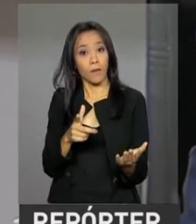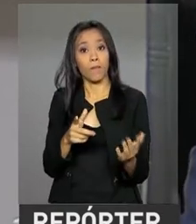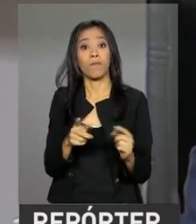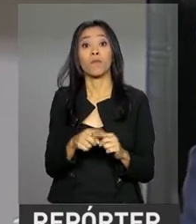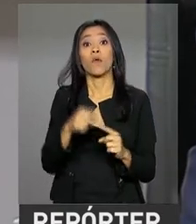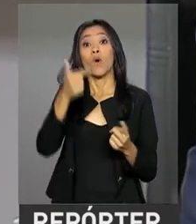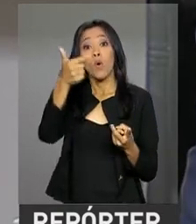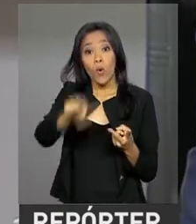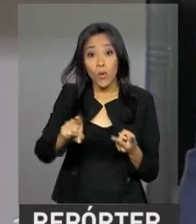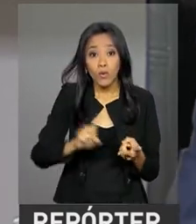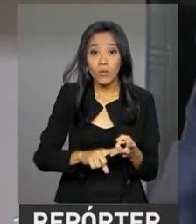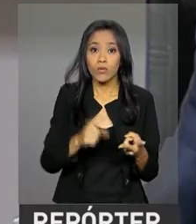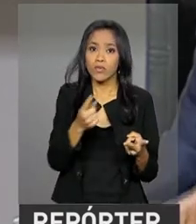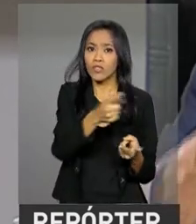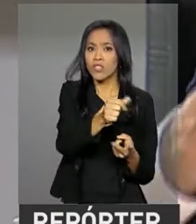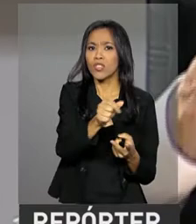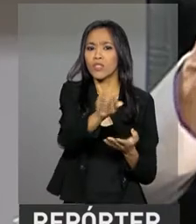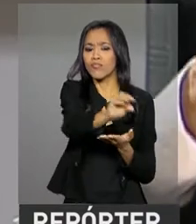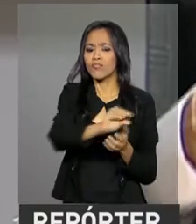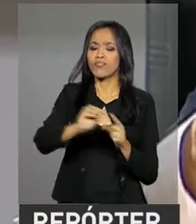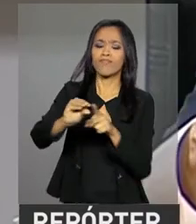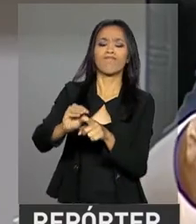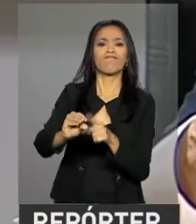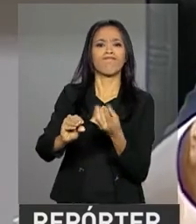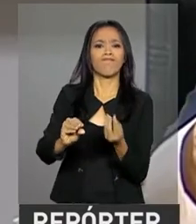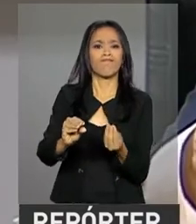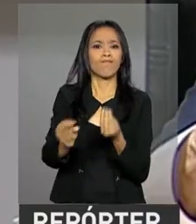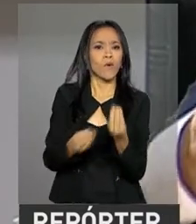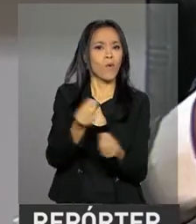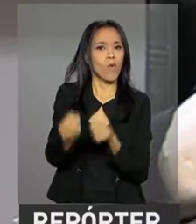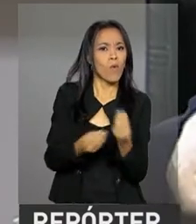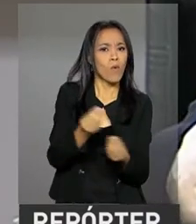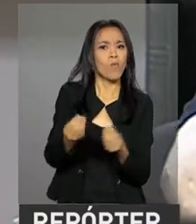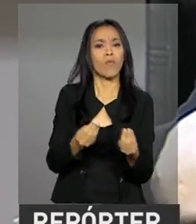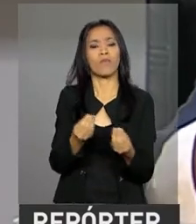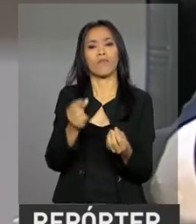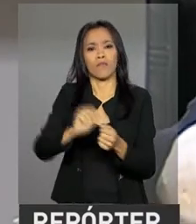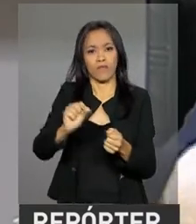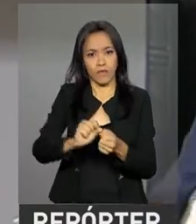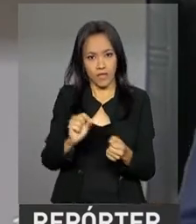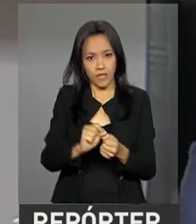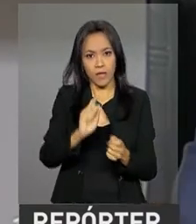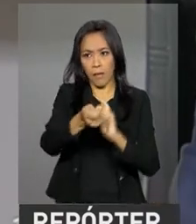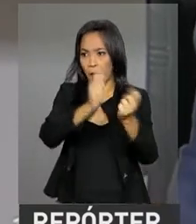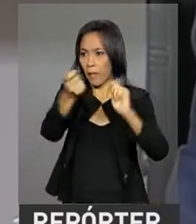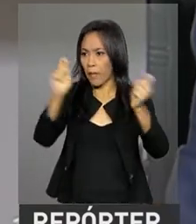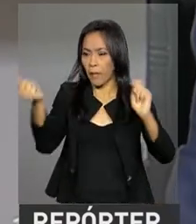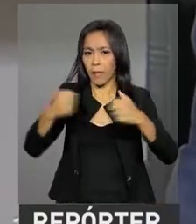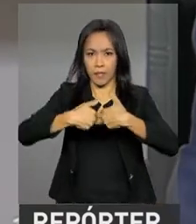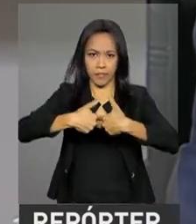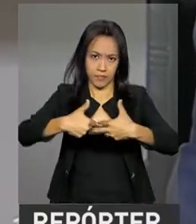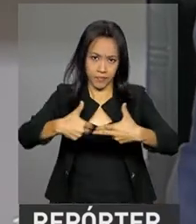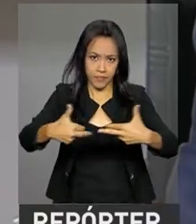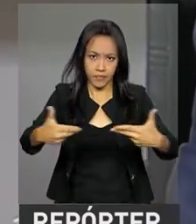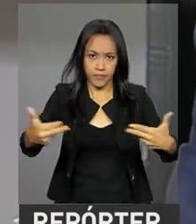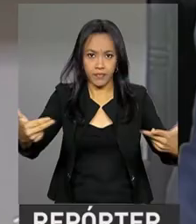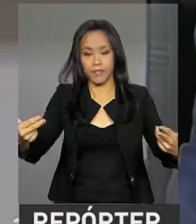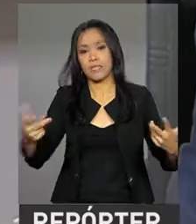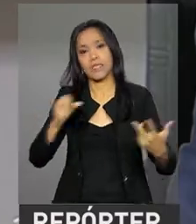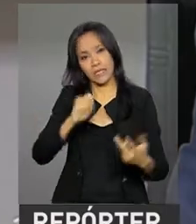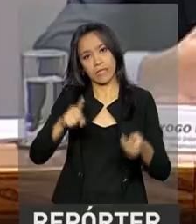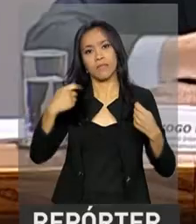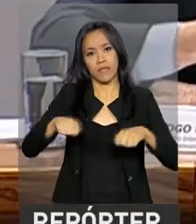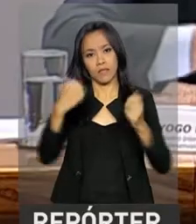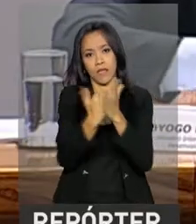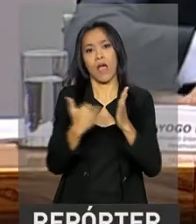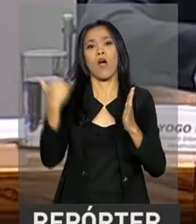nós vamos aí decidir qual é o máximo de contingenciamento e portanto será ou não necessário algum momento